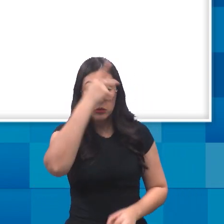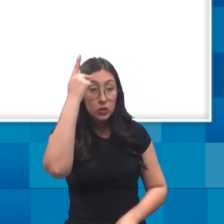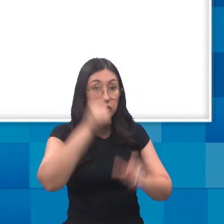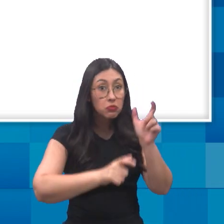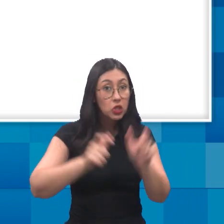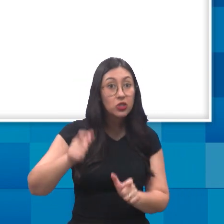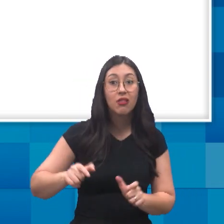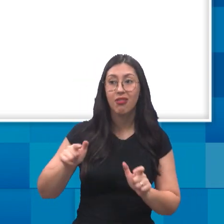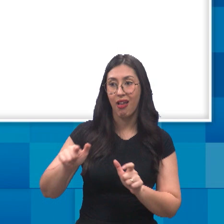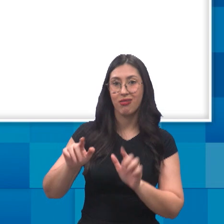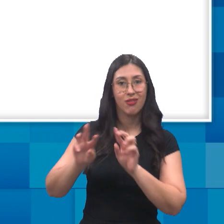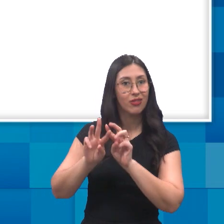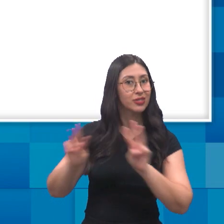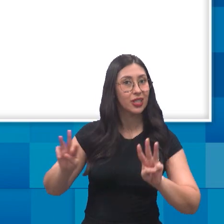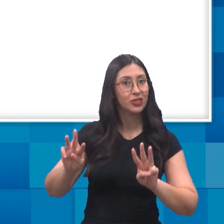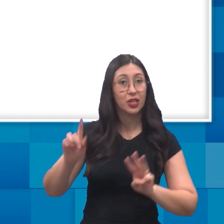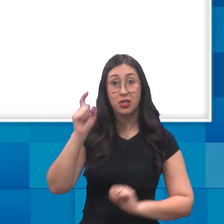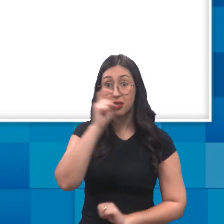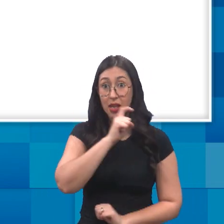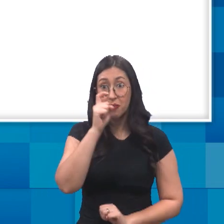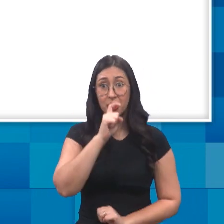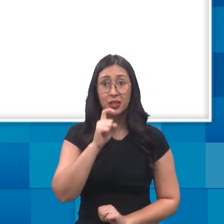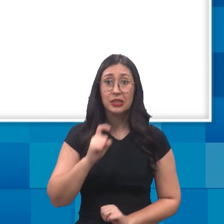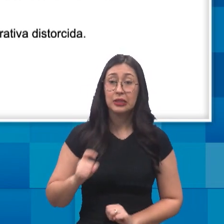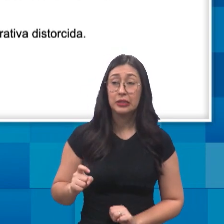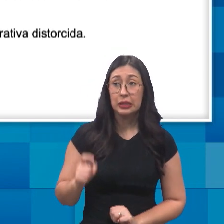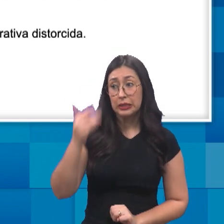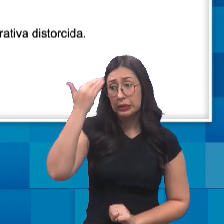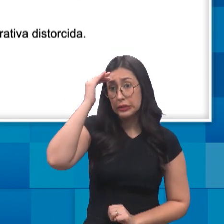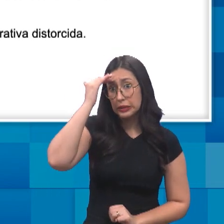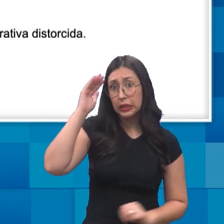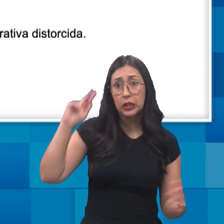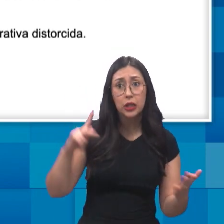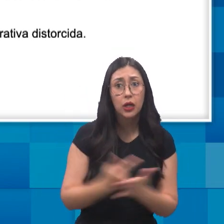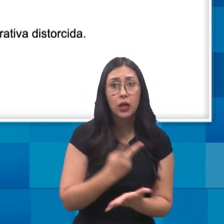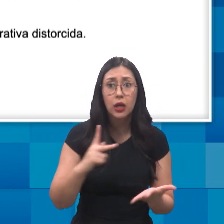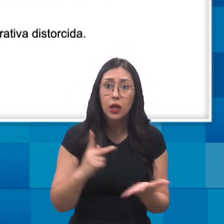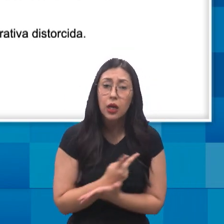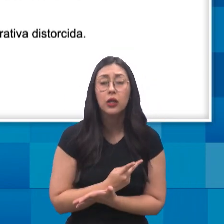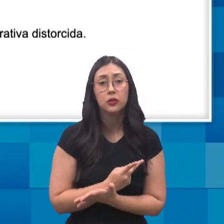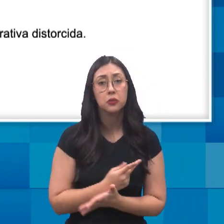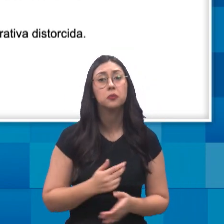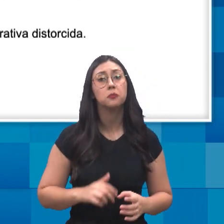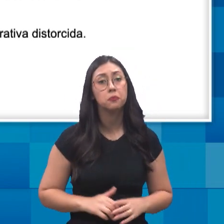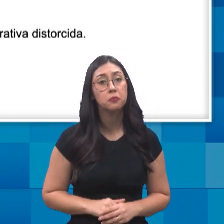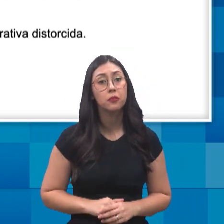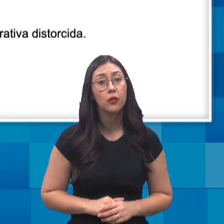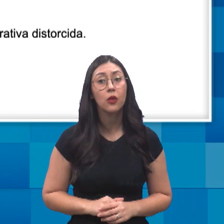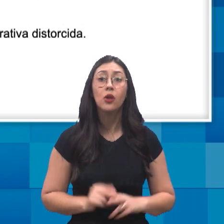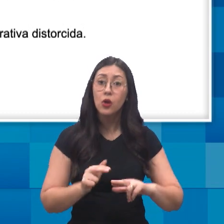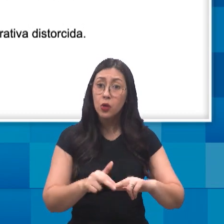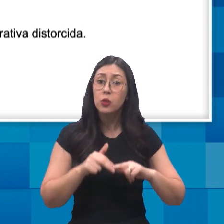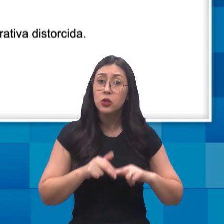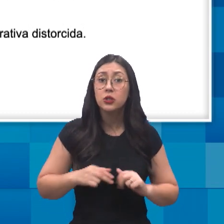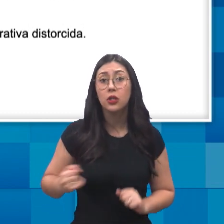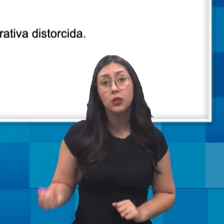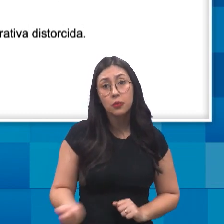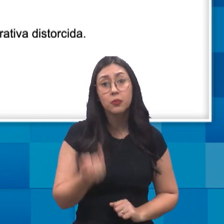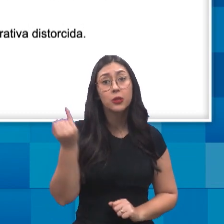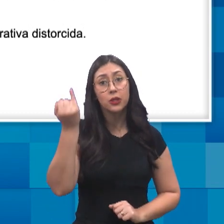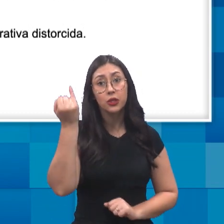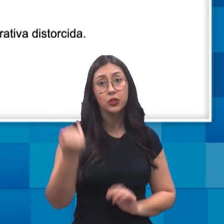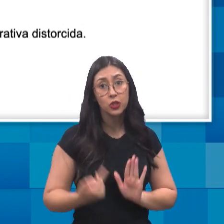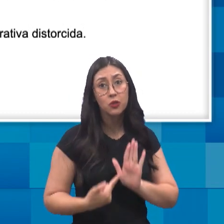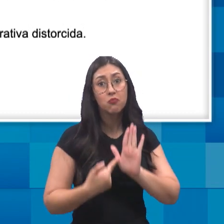mentira ficaram com o entendimento distorcido da realidade. Portanto, é importante salientar que a utilização